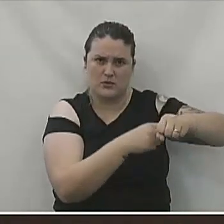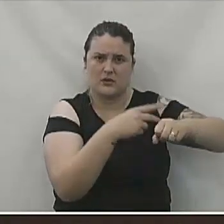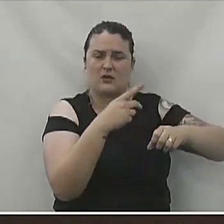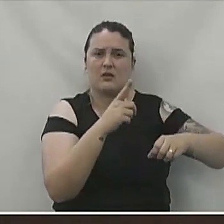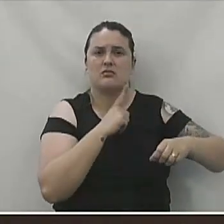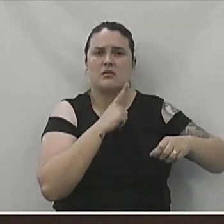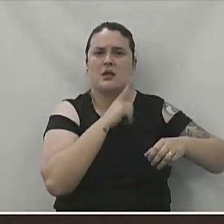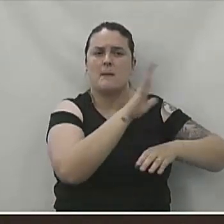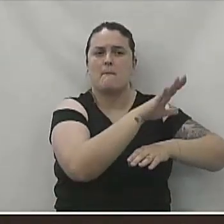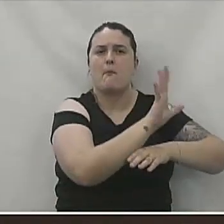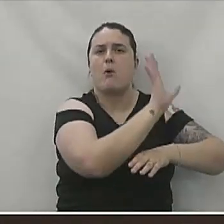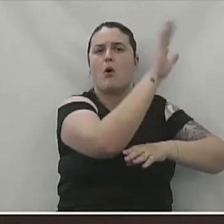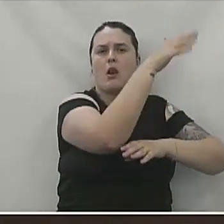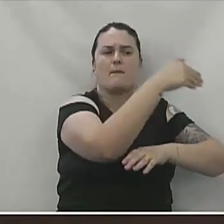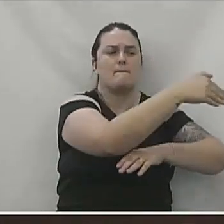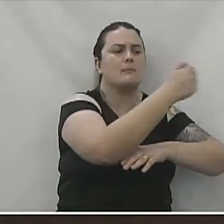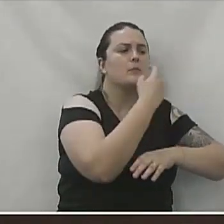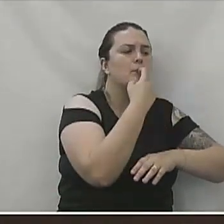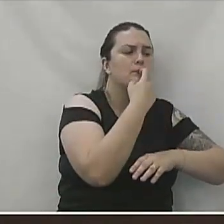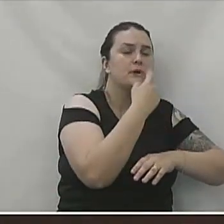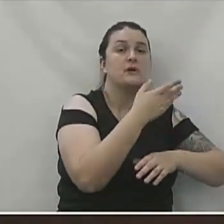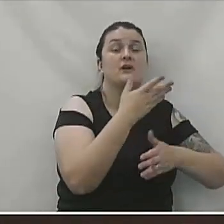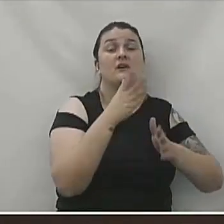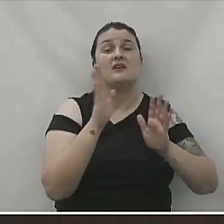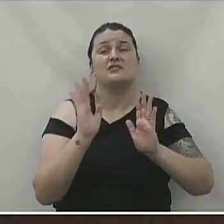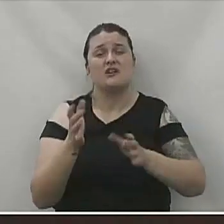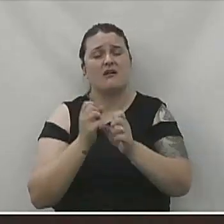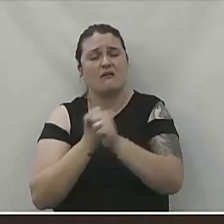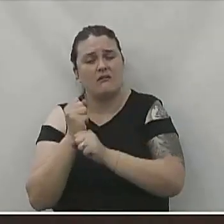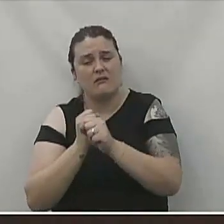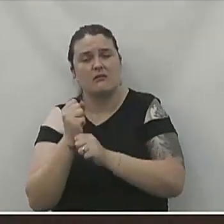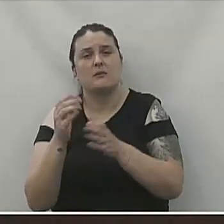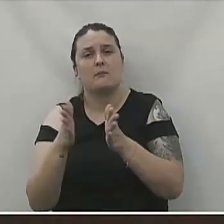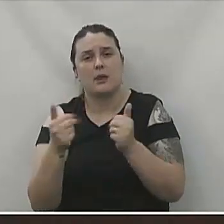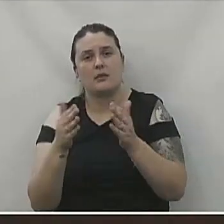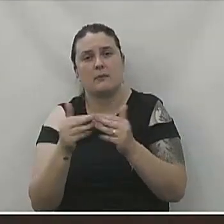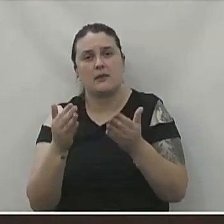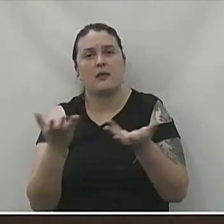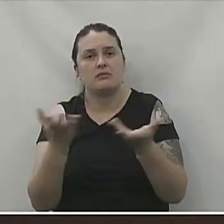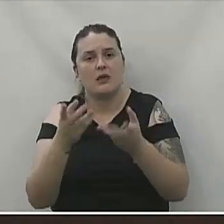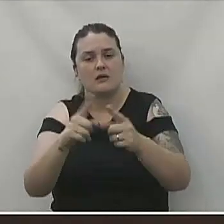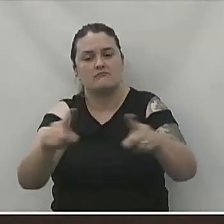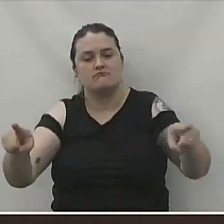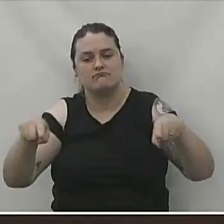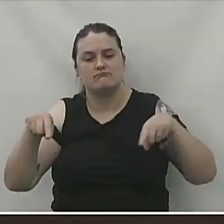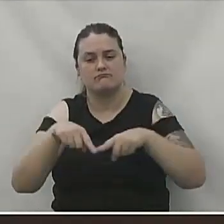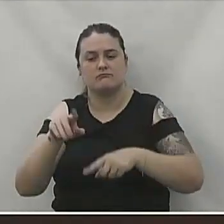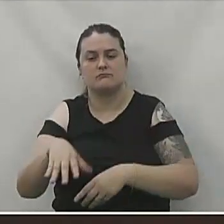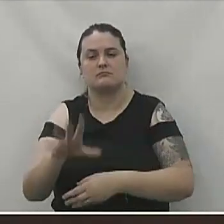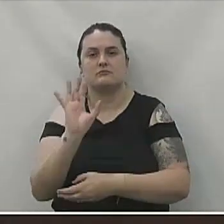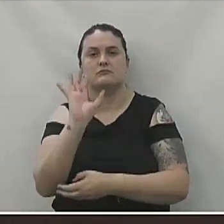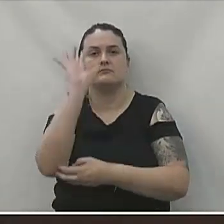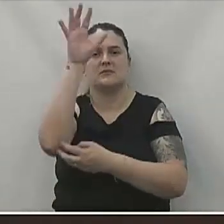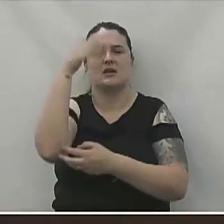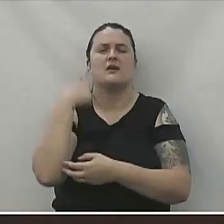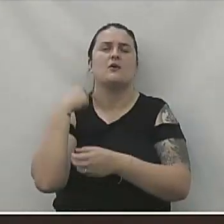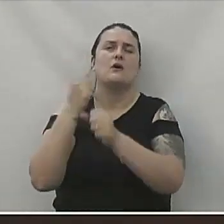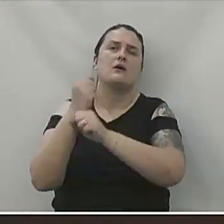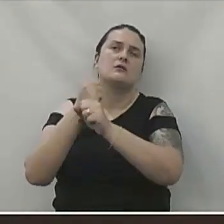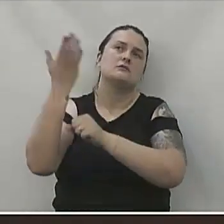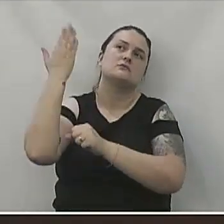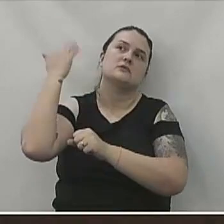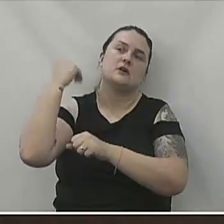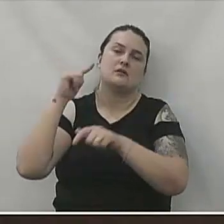bater uma bolinha com a galera já é uma reivindicação antiga então a gente está reforçando eu quando o secretário de